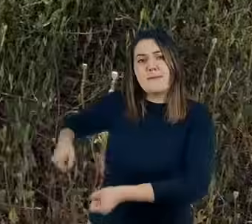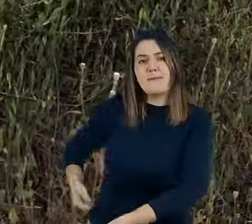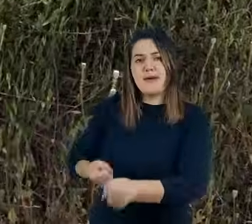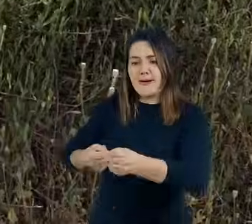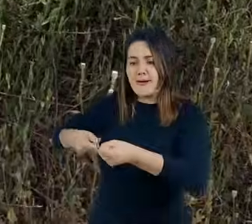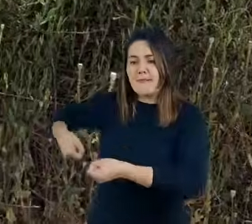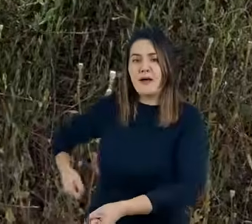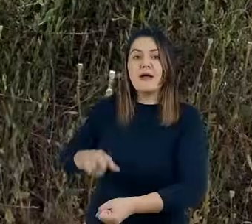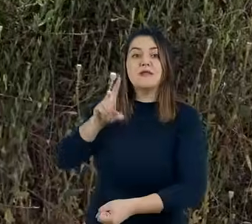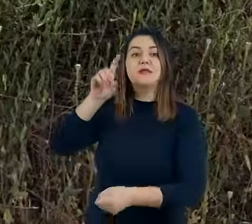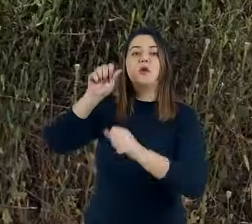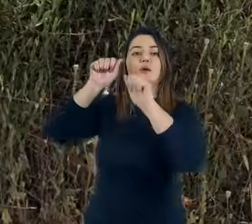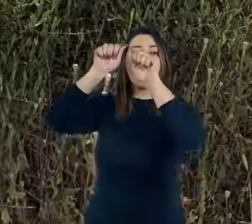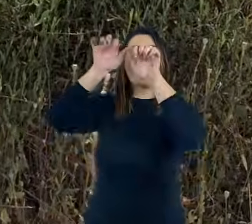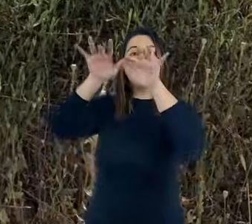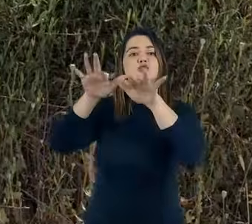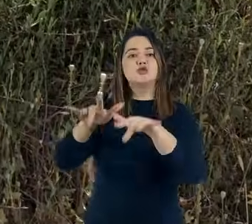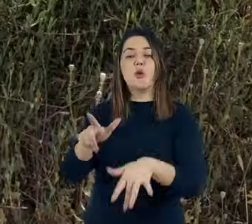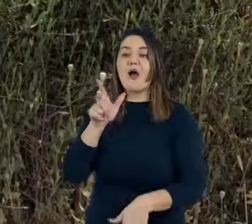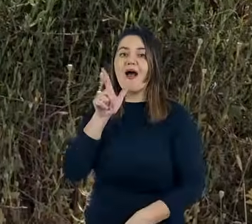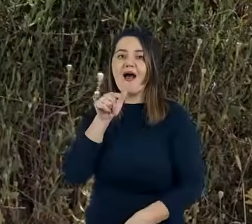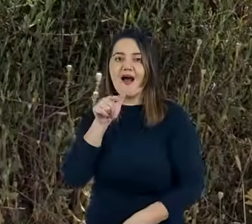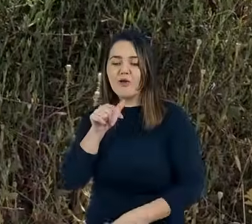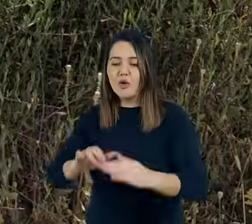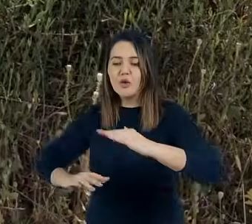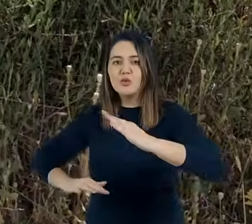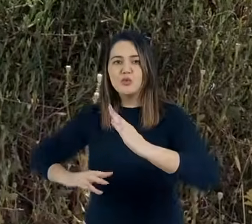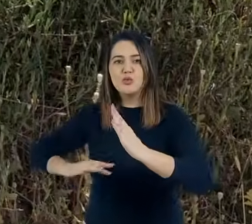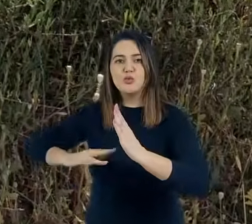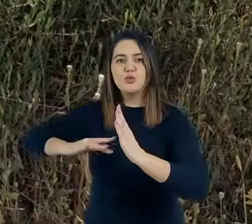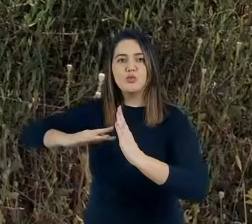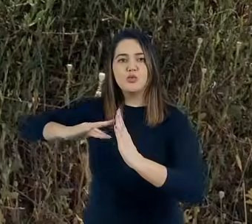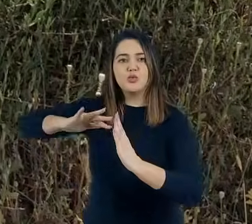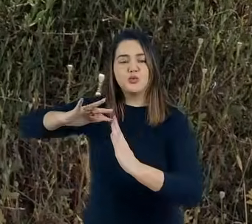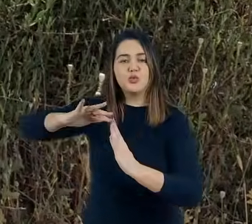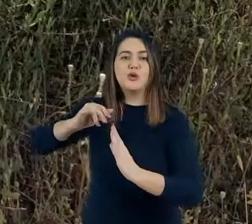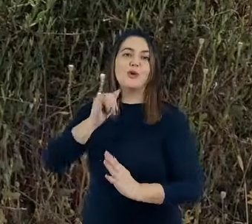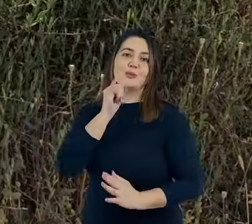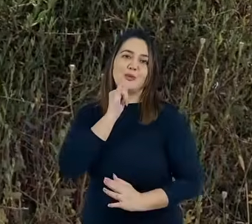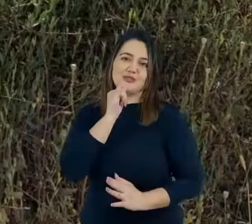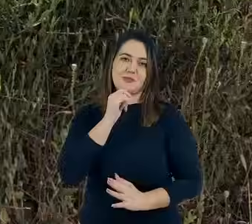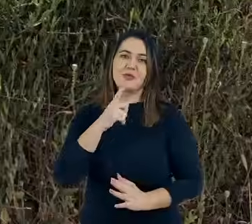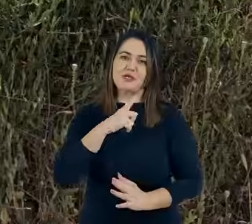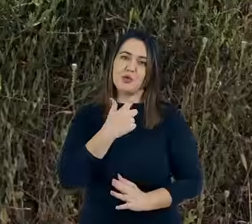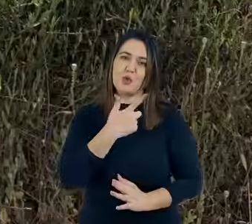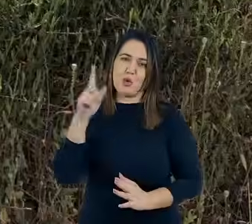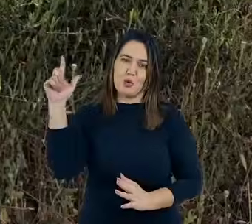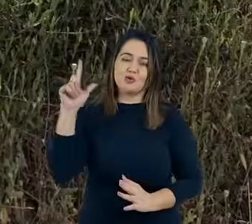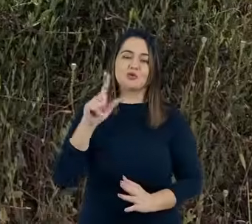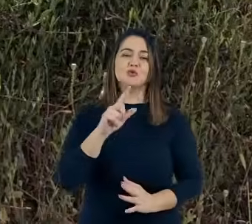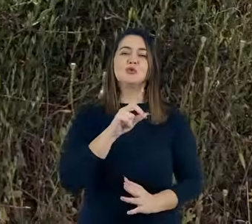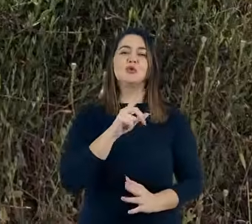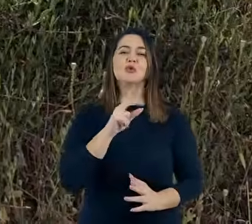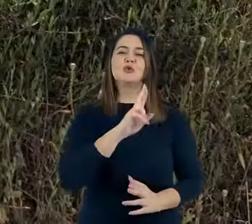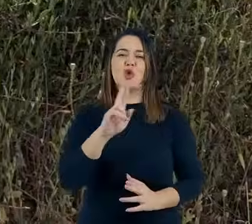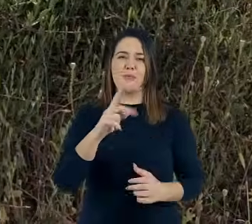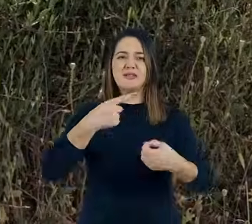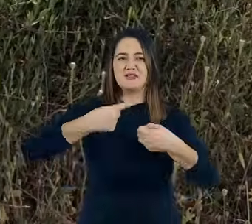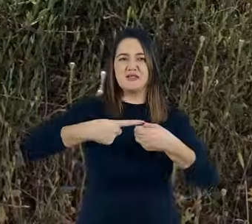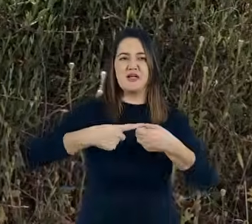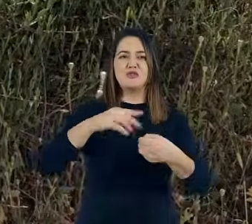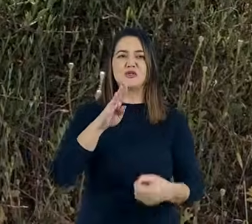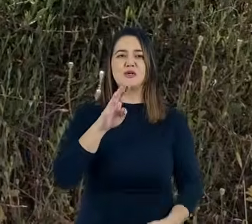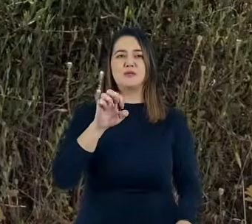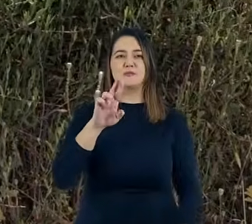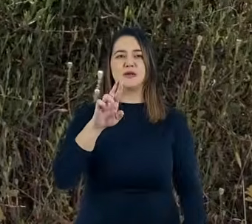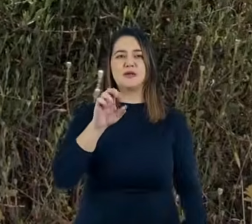abrir a terra e Deus o abençoou porque ele encontrava a água ali. Um exemplo desses lugares é Beersheba, ou Berseba, como aparece